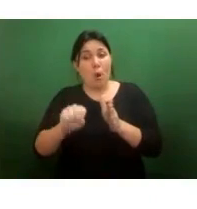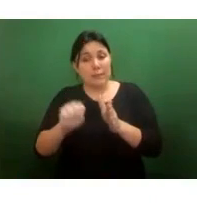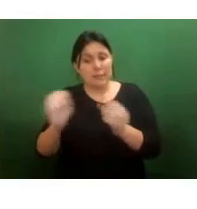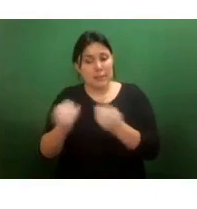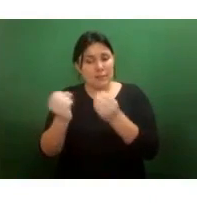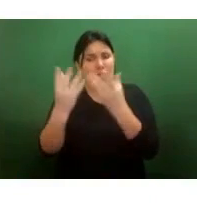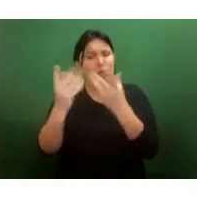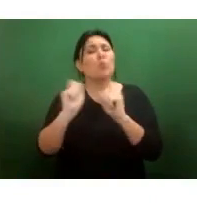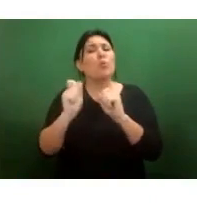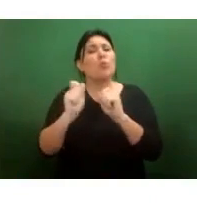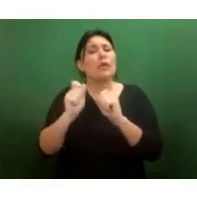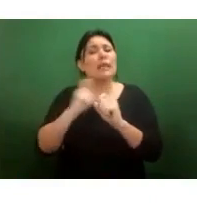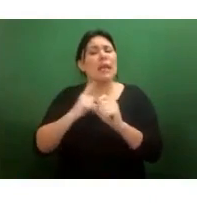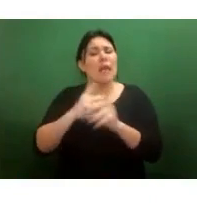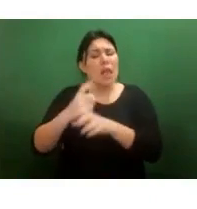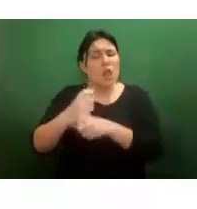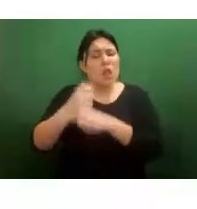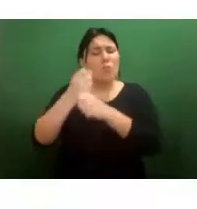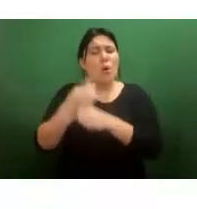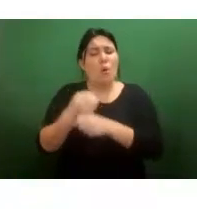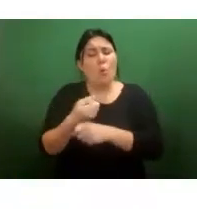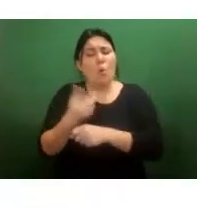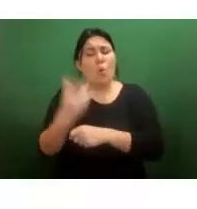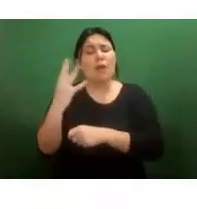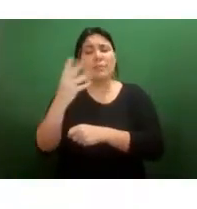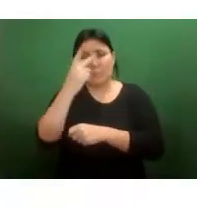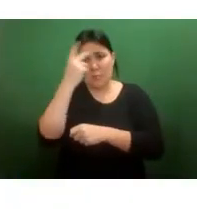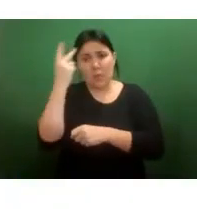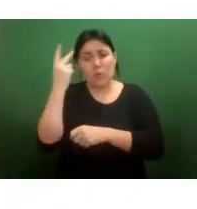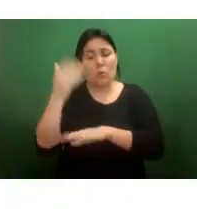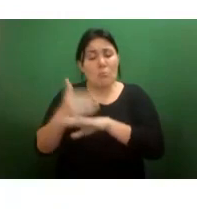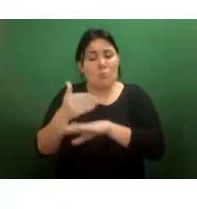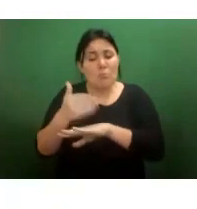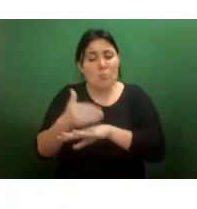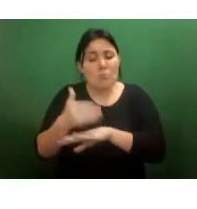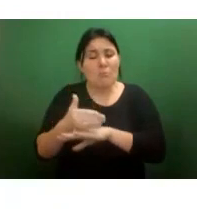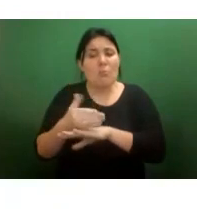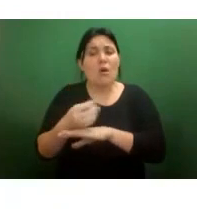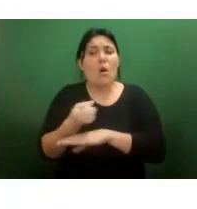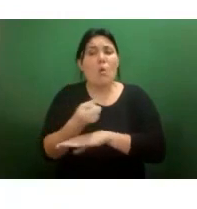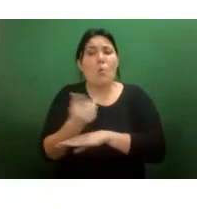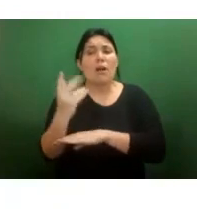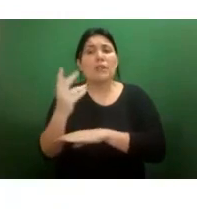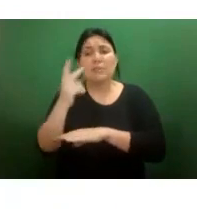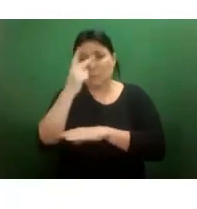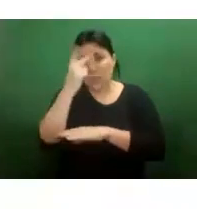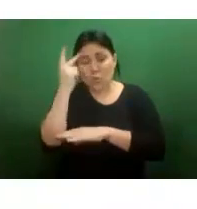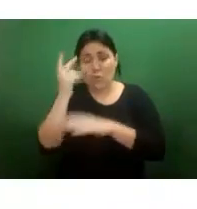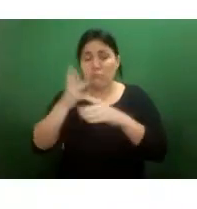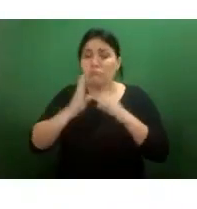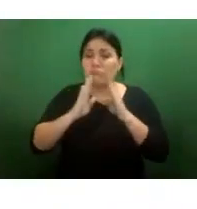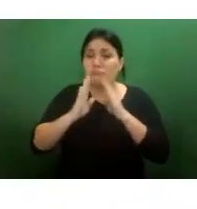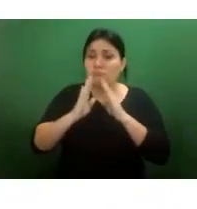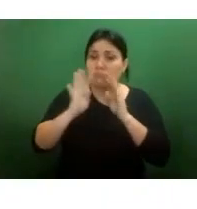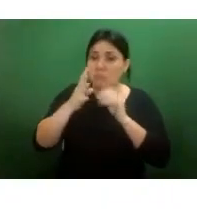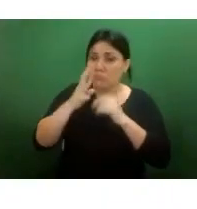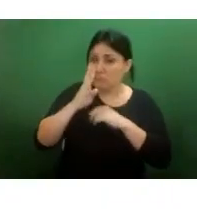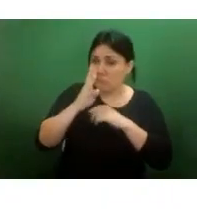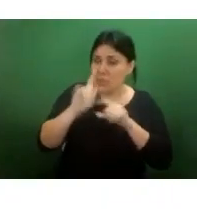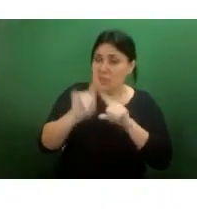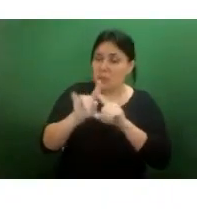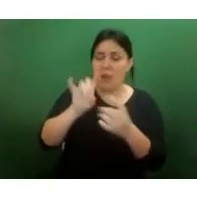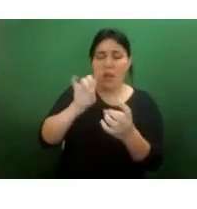os números, quantas pessoas compareceram, quantas pessoas assistiram pelo Facebook, os feedbacks